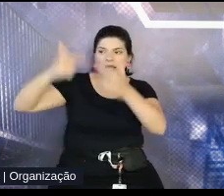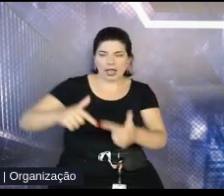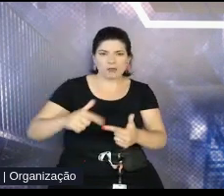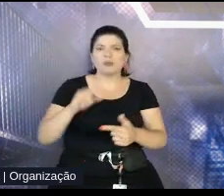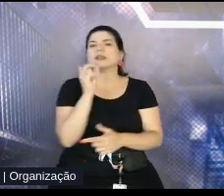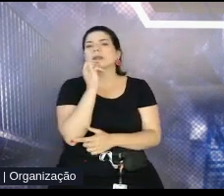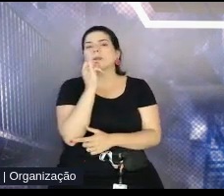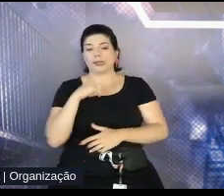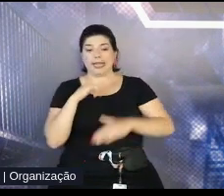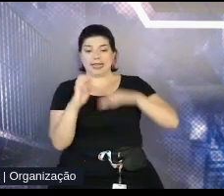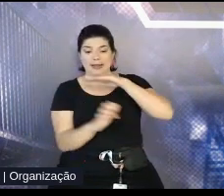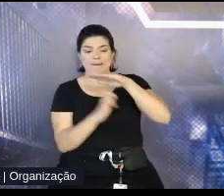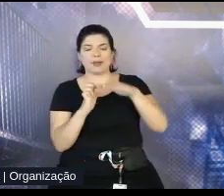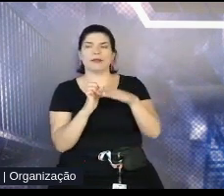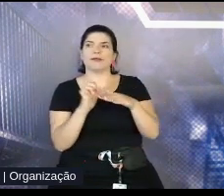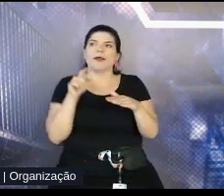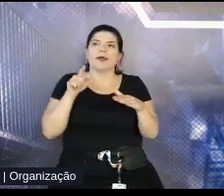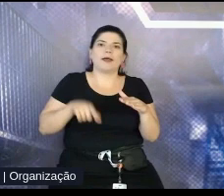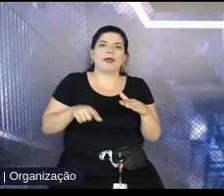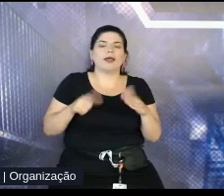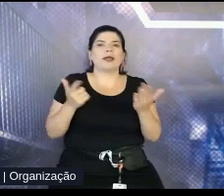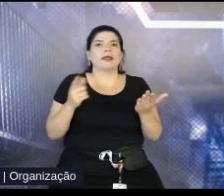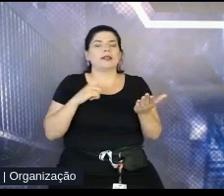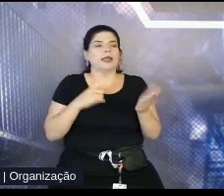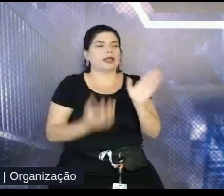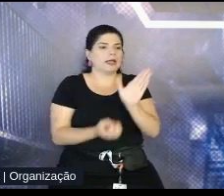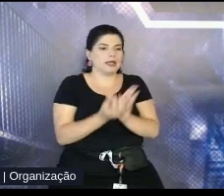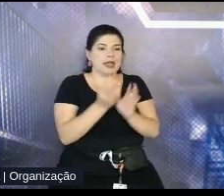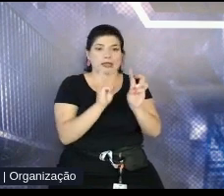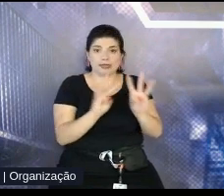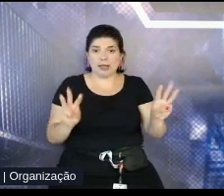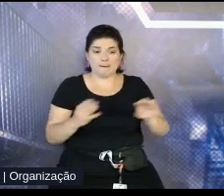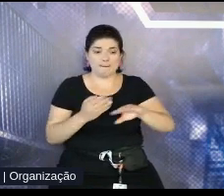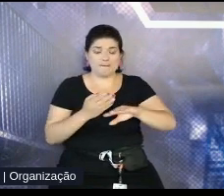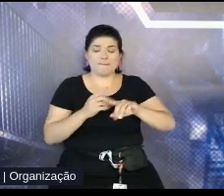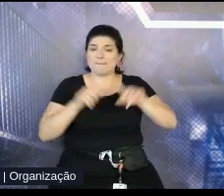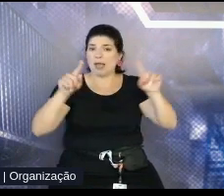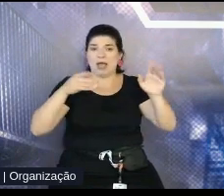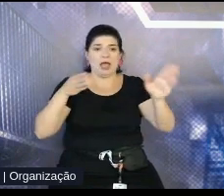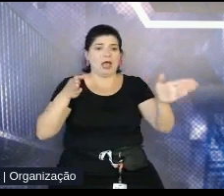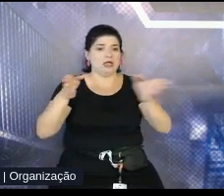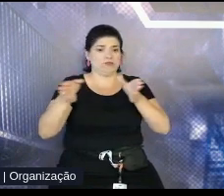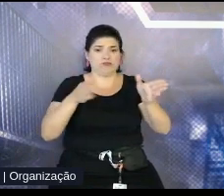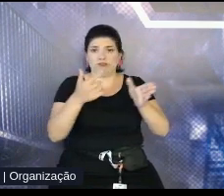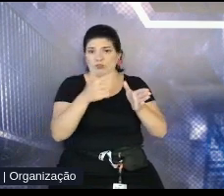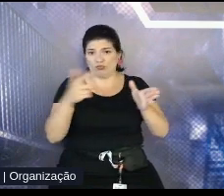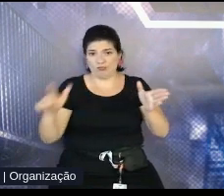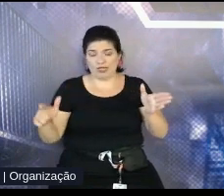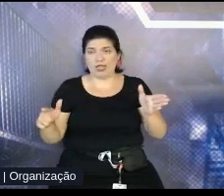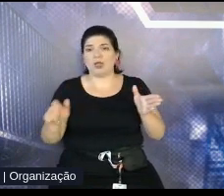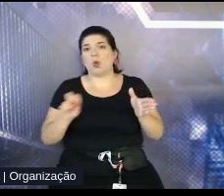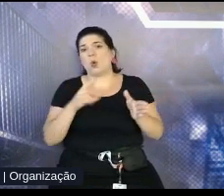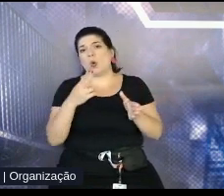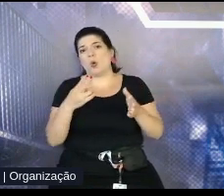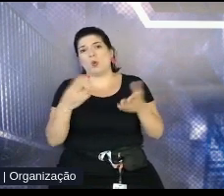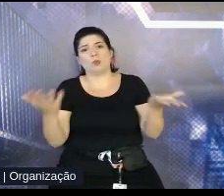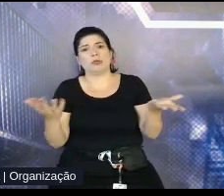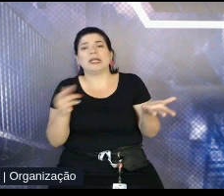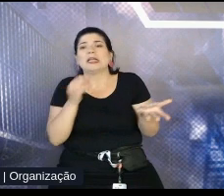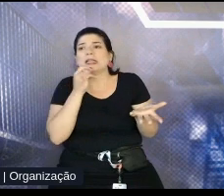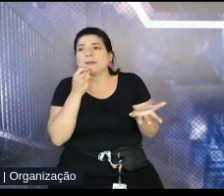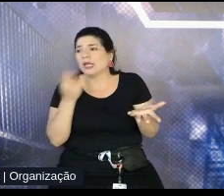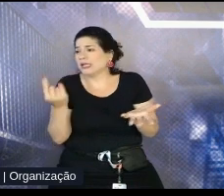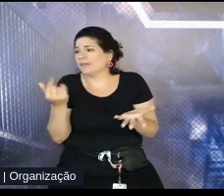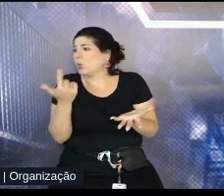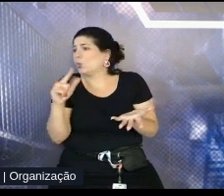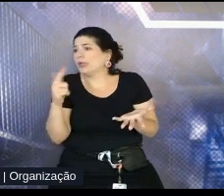poxa, eu sou uma empresa aqui que eu tenho sites que não são acessíveis, mas eu não tenho mais recurso para poder estar revisitando esse site,